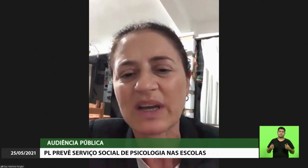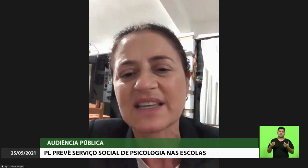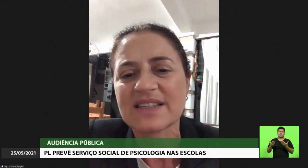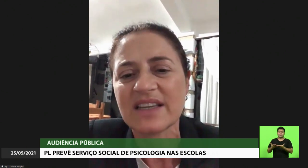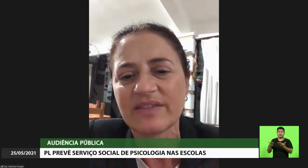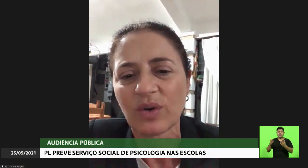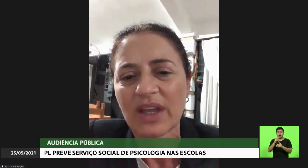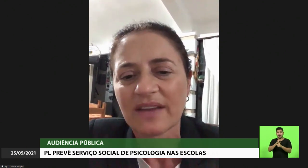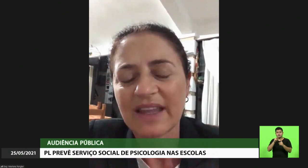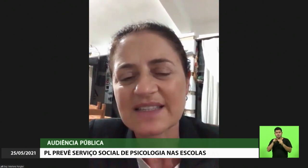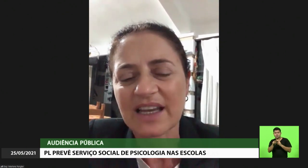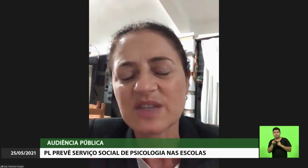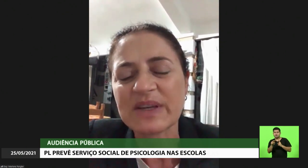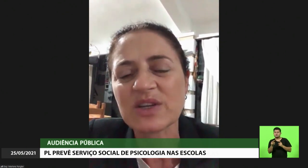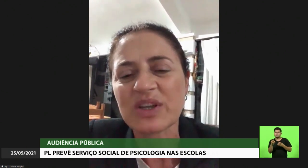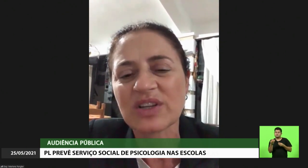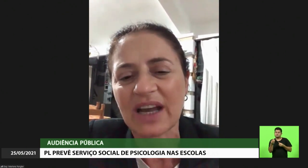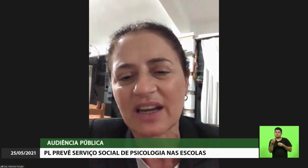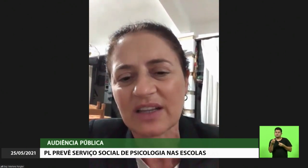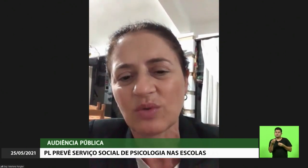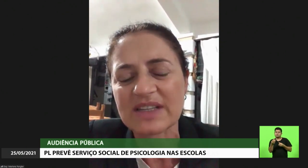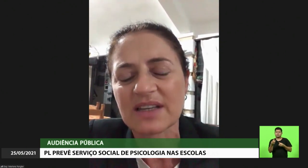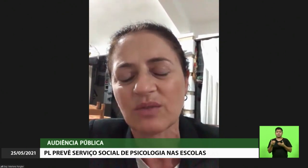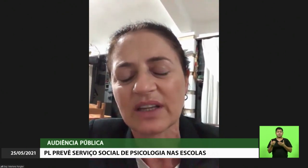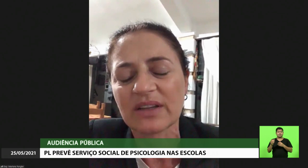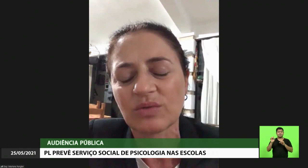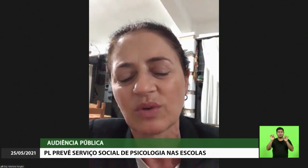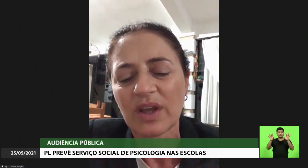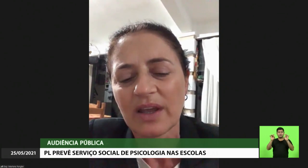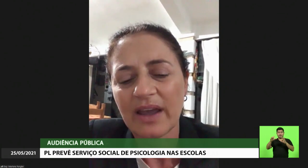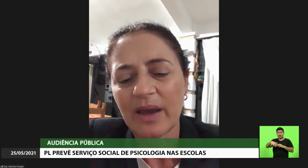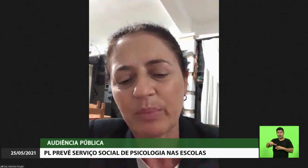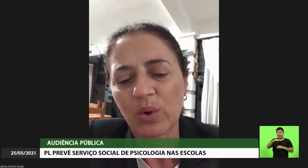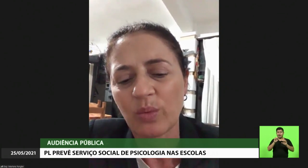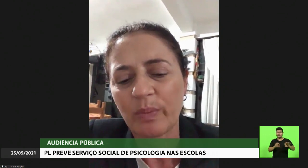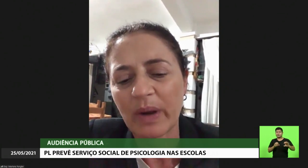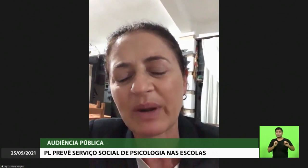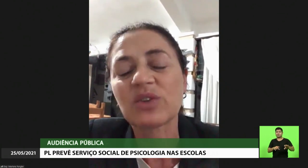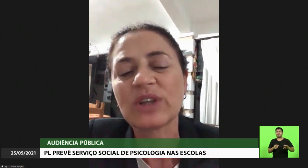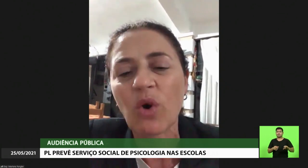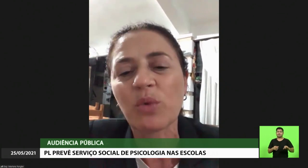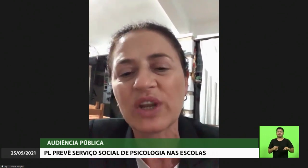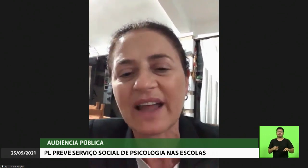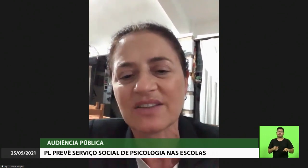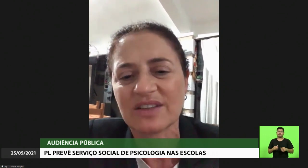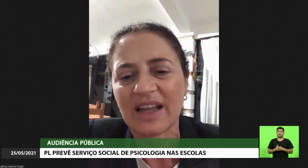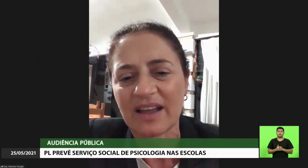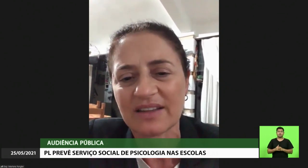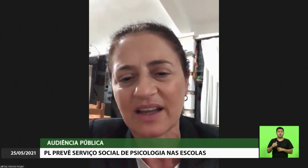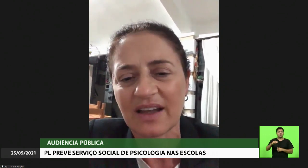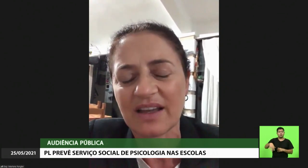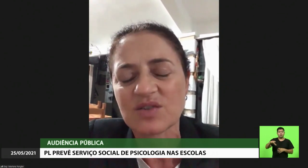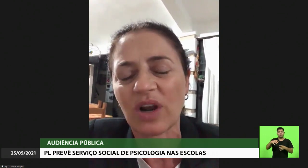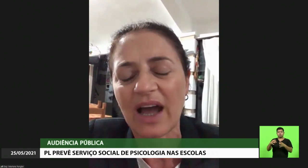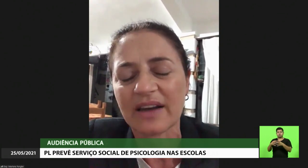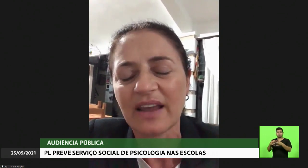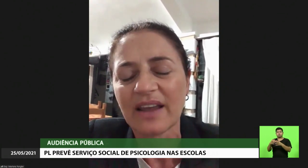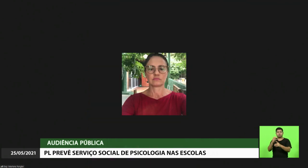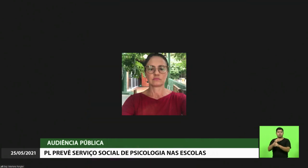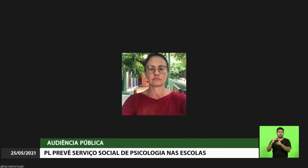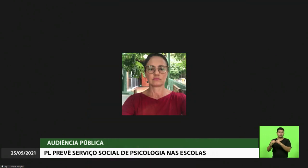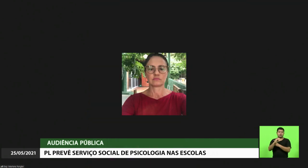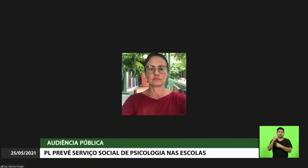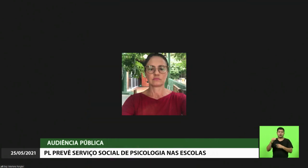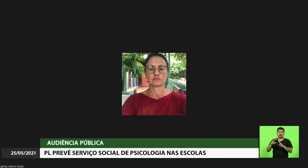olhar um pouco mais sensível, dessa, especialmente na área da educação, tanto para toda a comunidade da escolar,